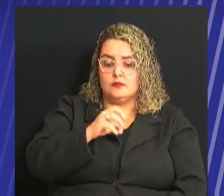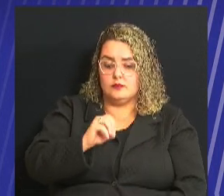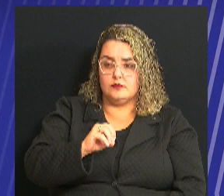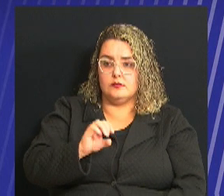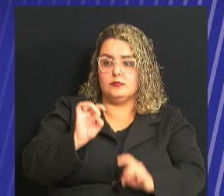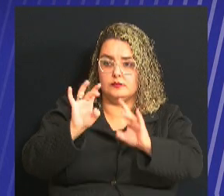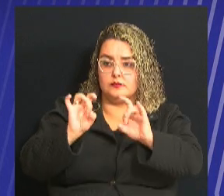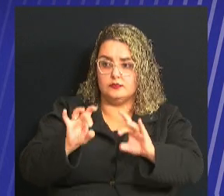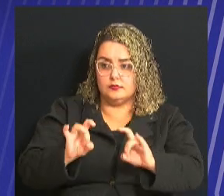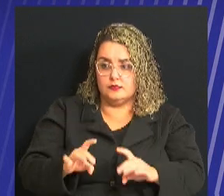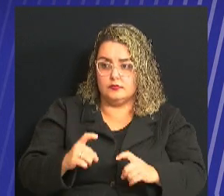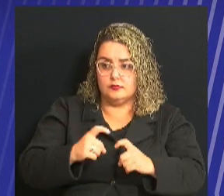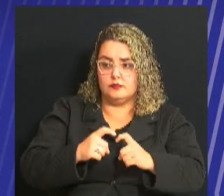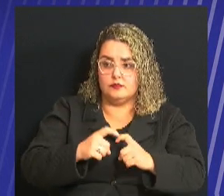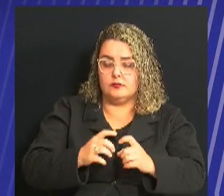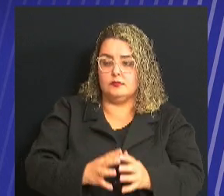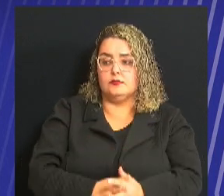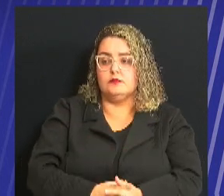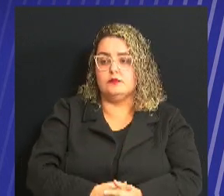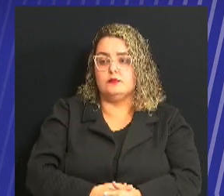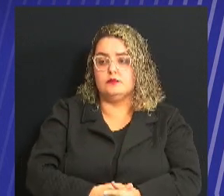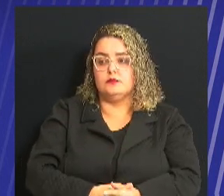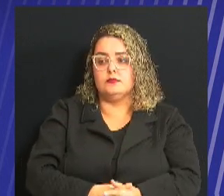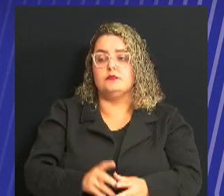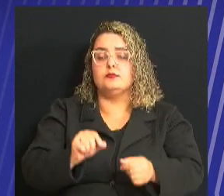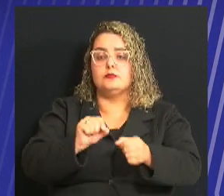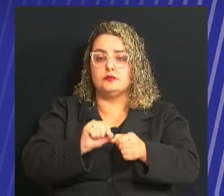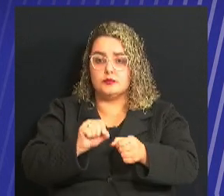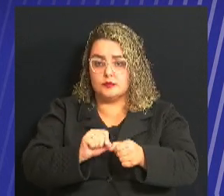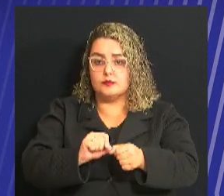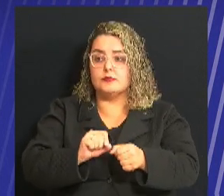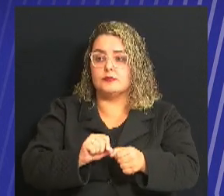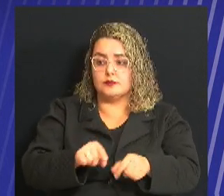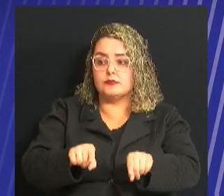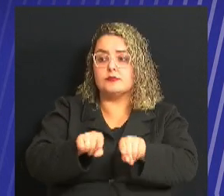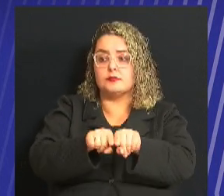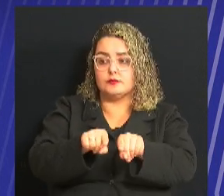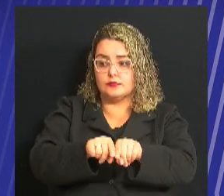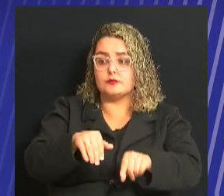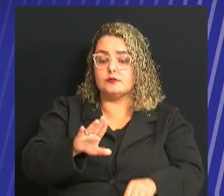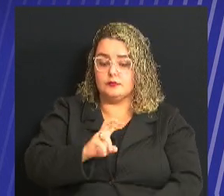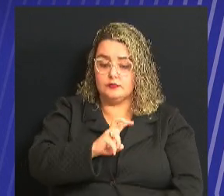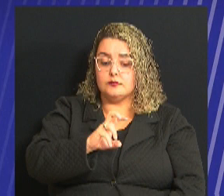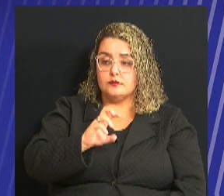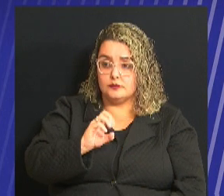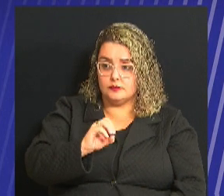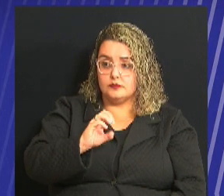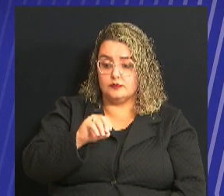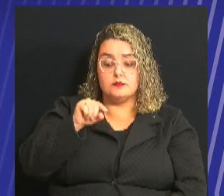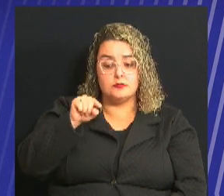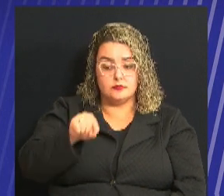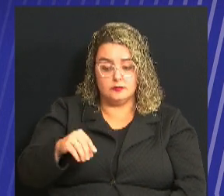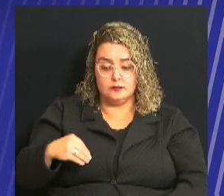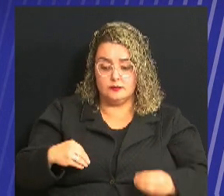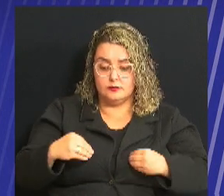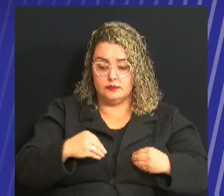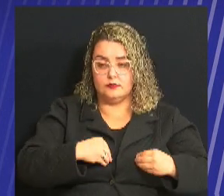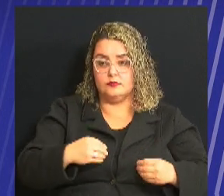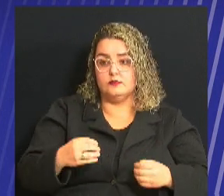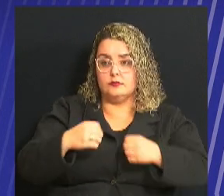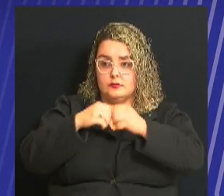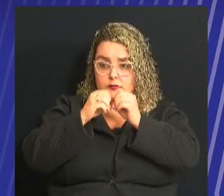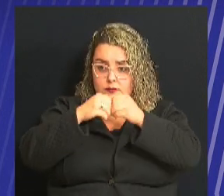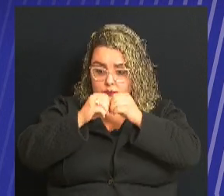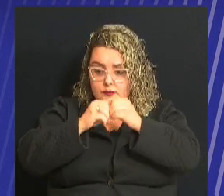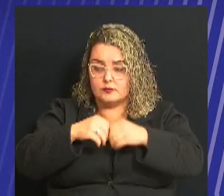especialidades médicas e realizaram ainda mais de 500 mil exames laboratoriais,